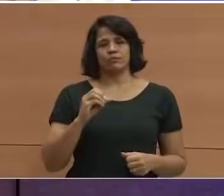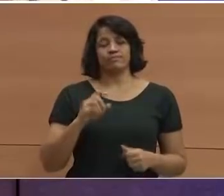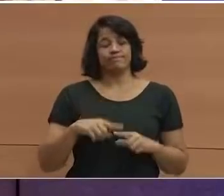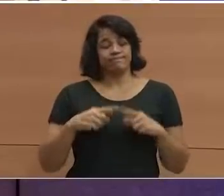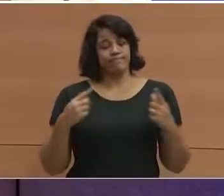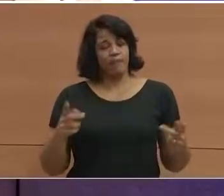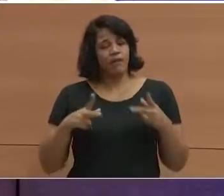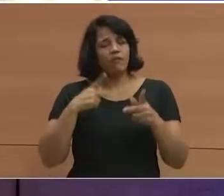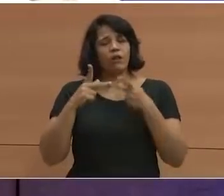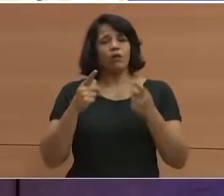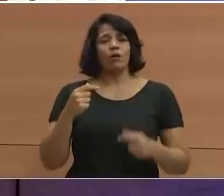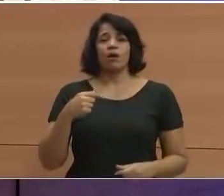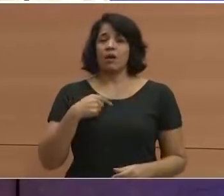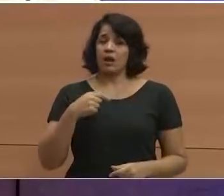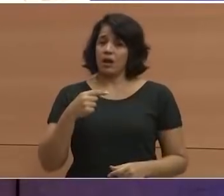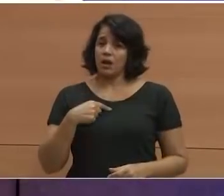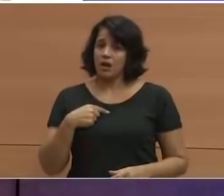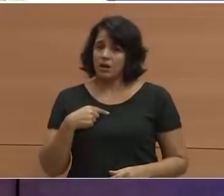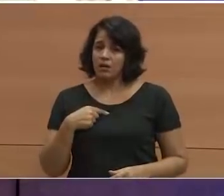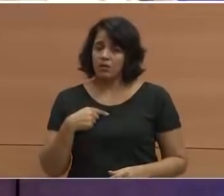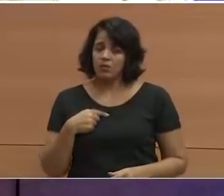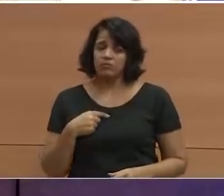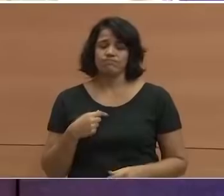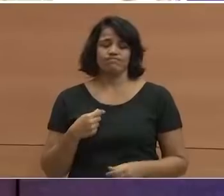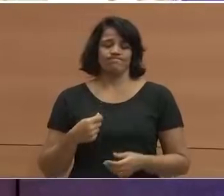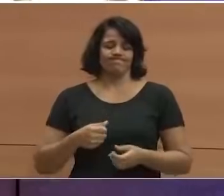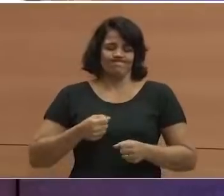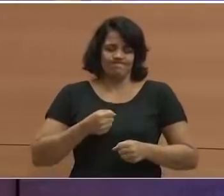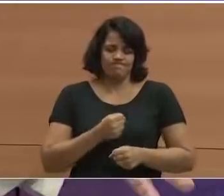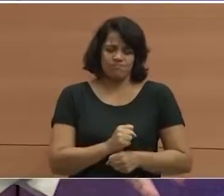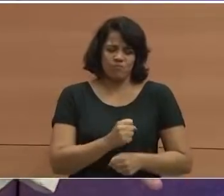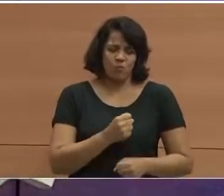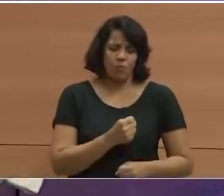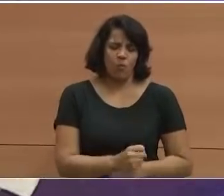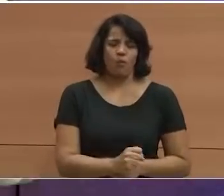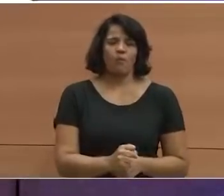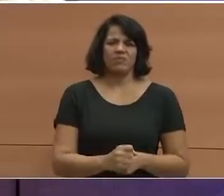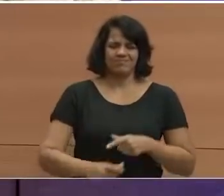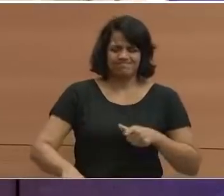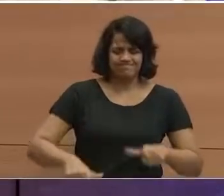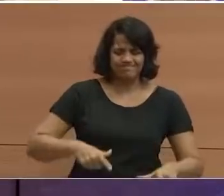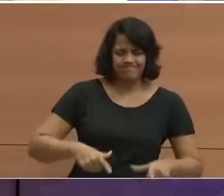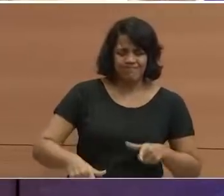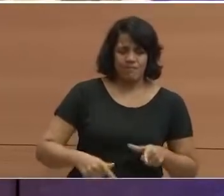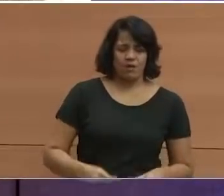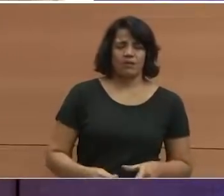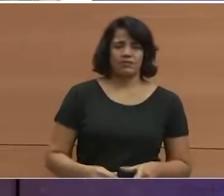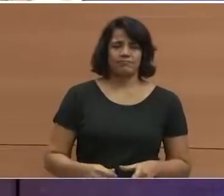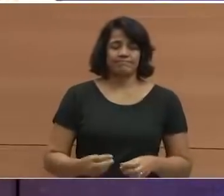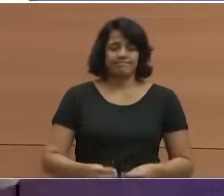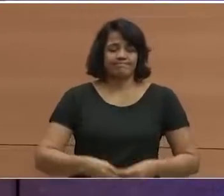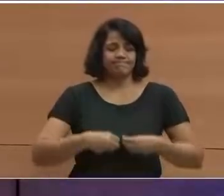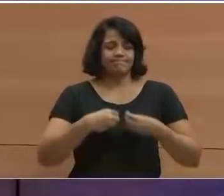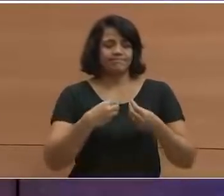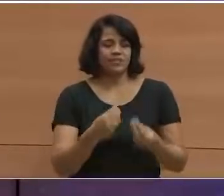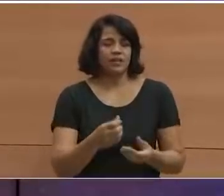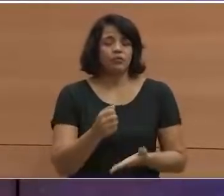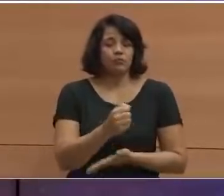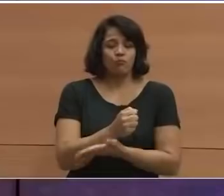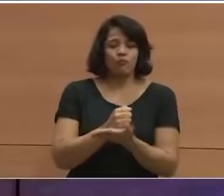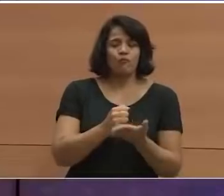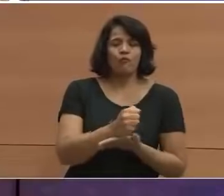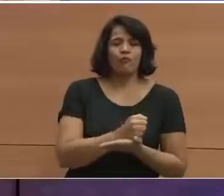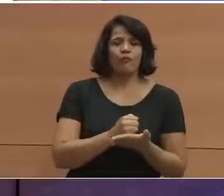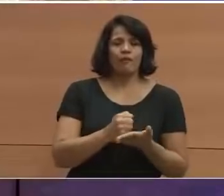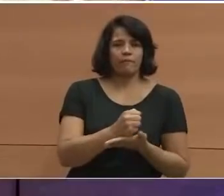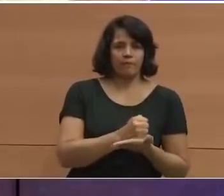eu estabeleci um firme fundamento, que é Cristo, e cada um veja como edifica,